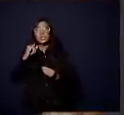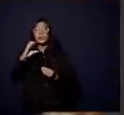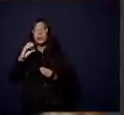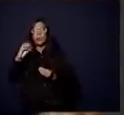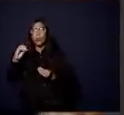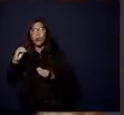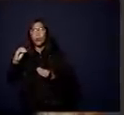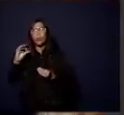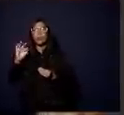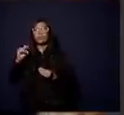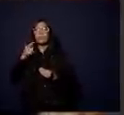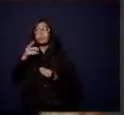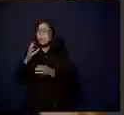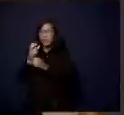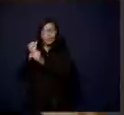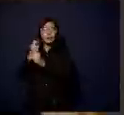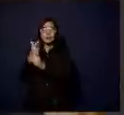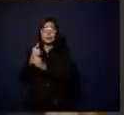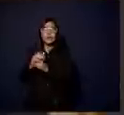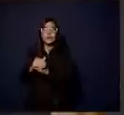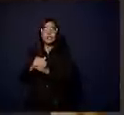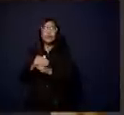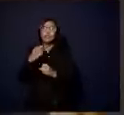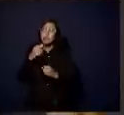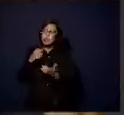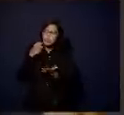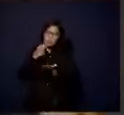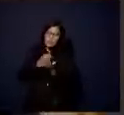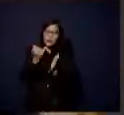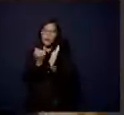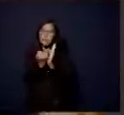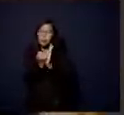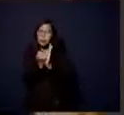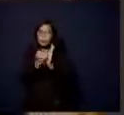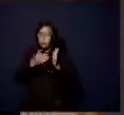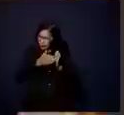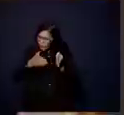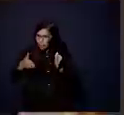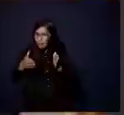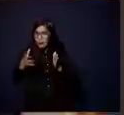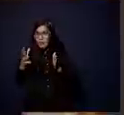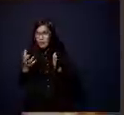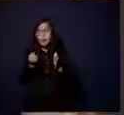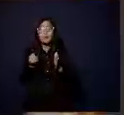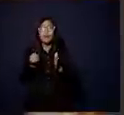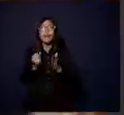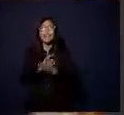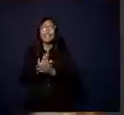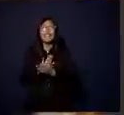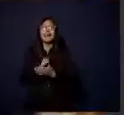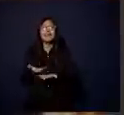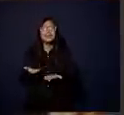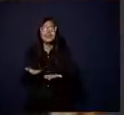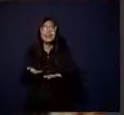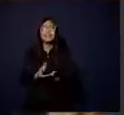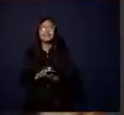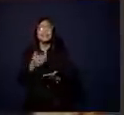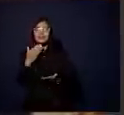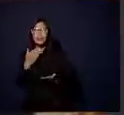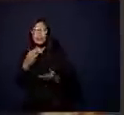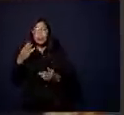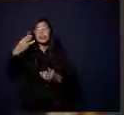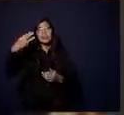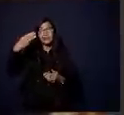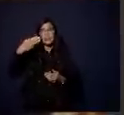não cumulativo e portanto a gente está pagando imposto ao longo da cadeia e não estamos recuperando nós temos um terceiro